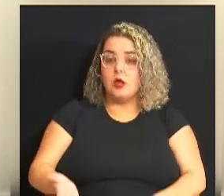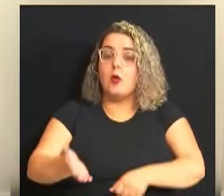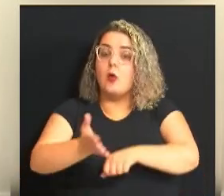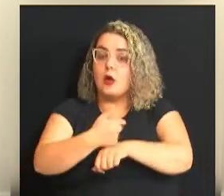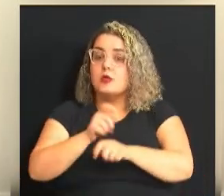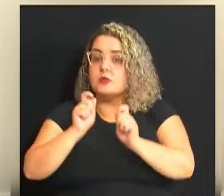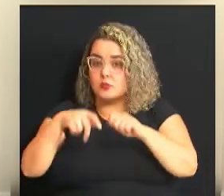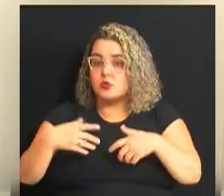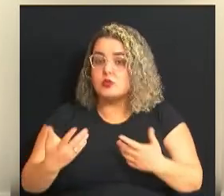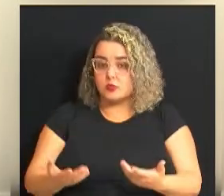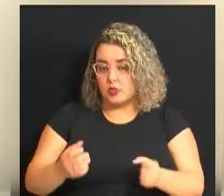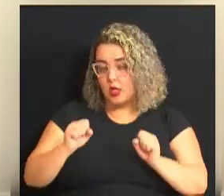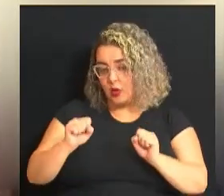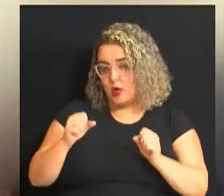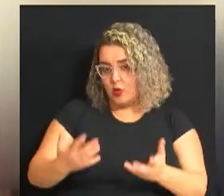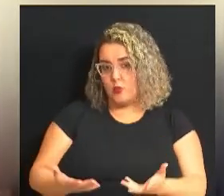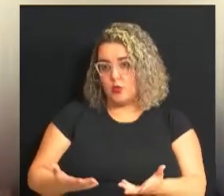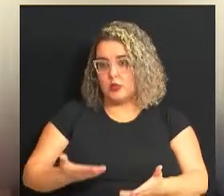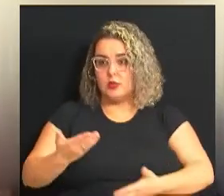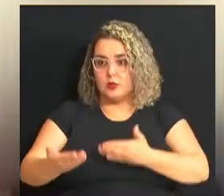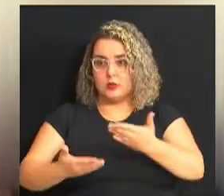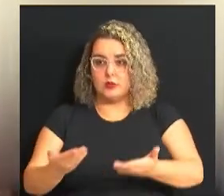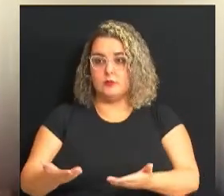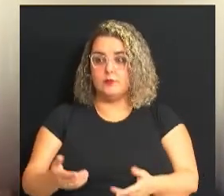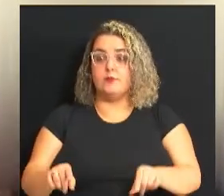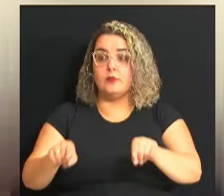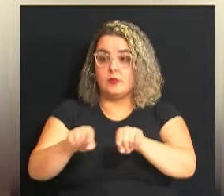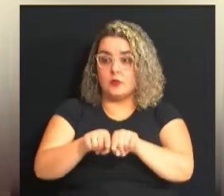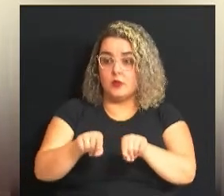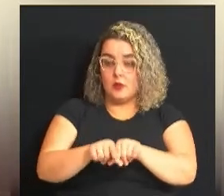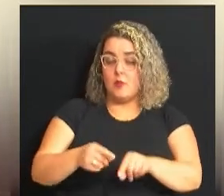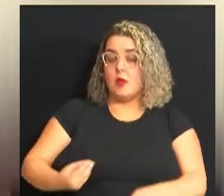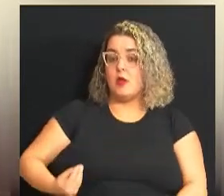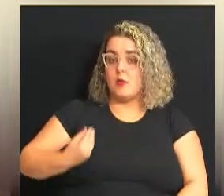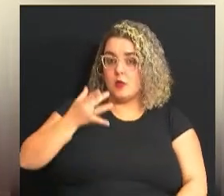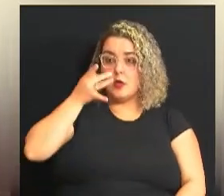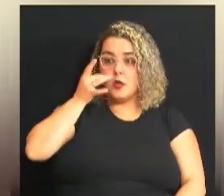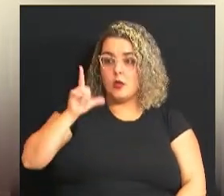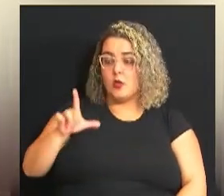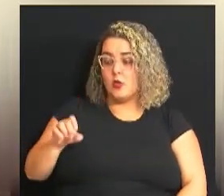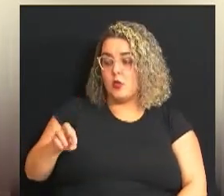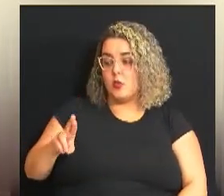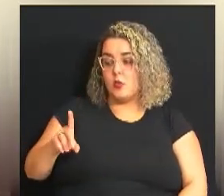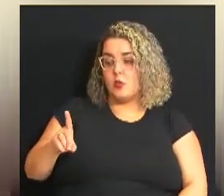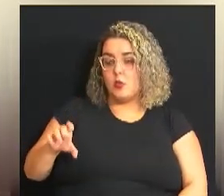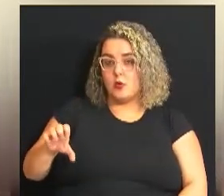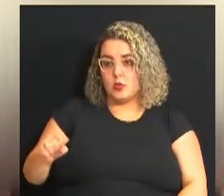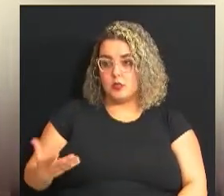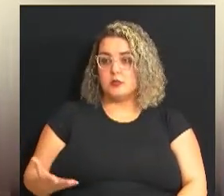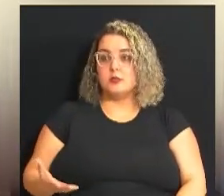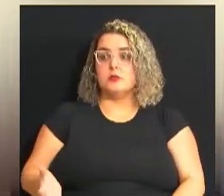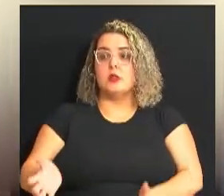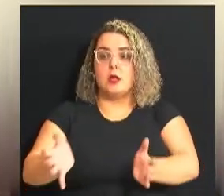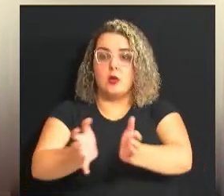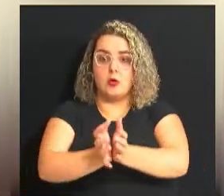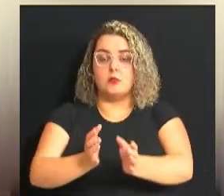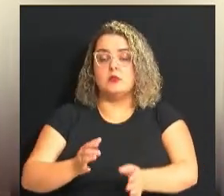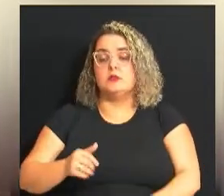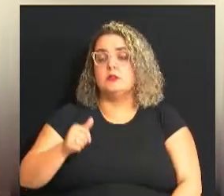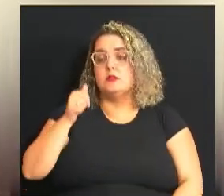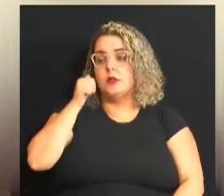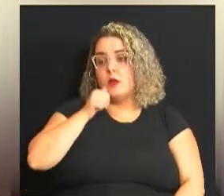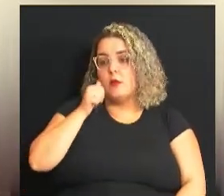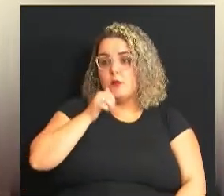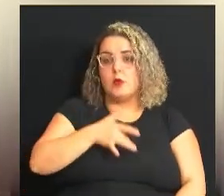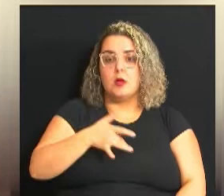possível e poder ter o tratamento. Também esteve presente Lourdes Menezes, da Comissão da Saúde da Mulher, que